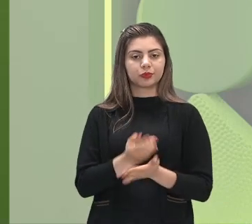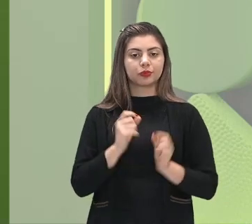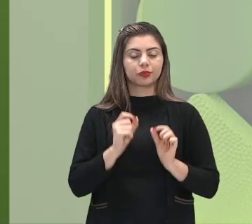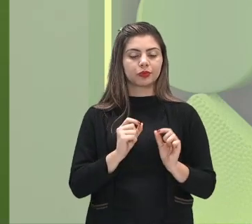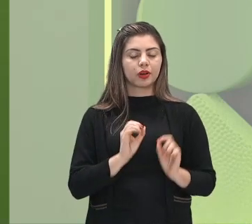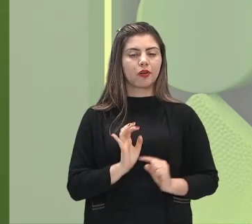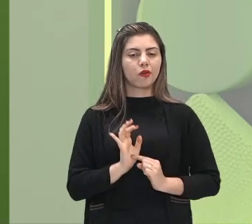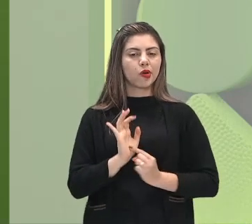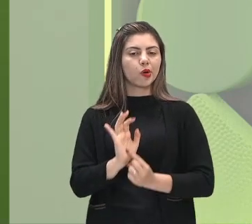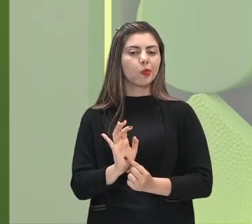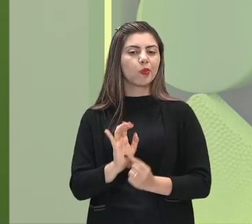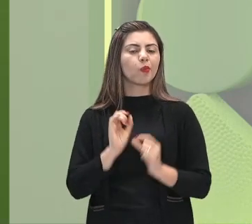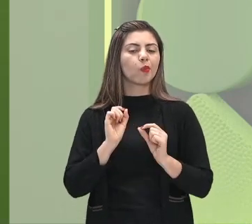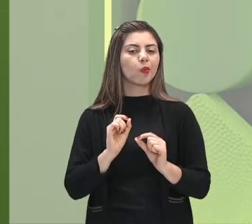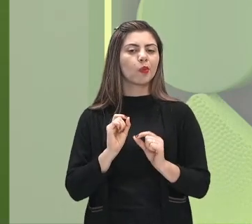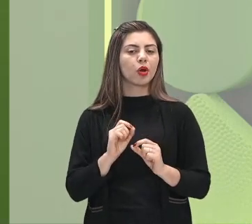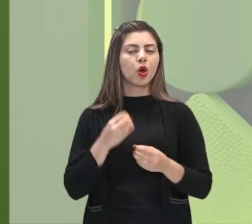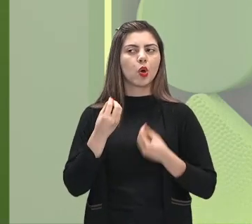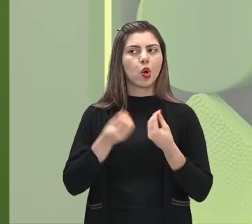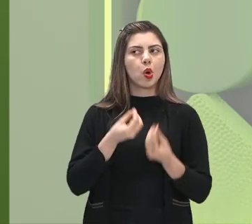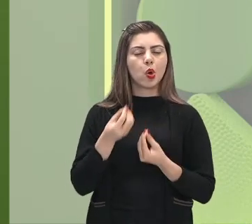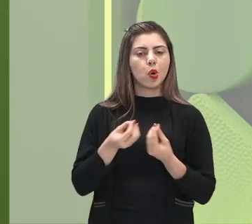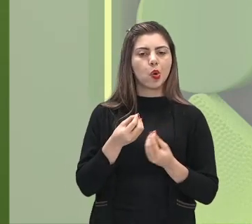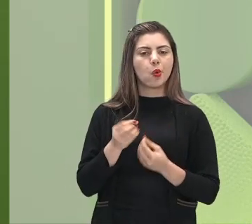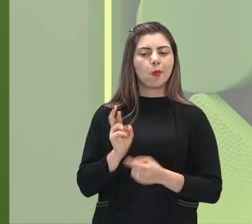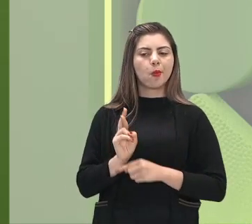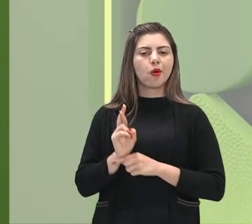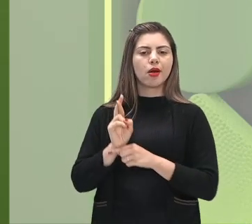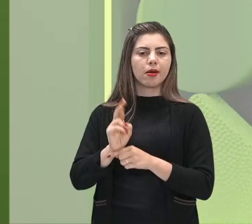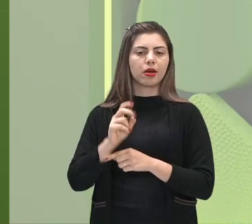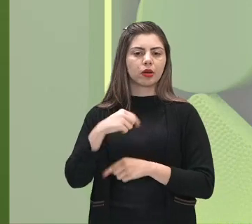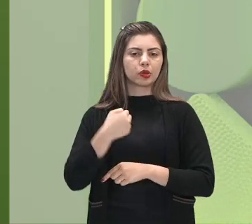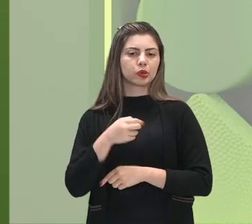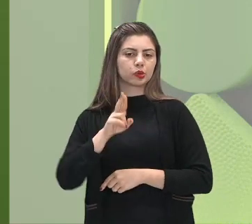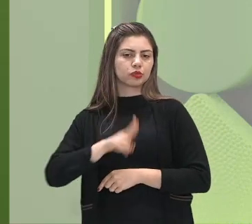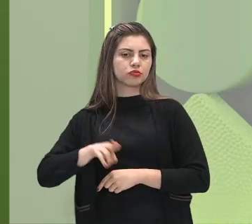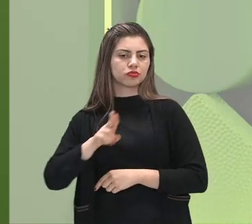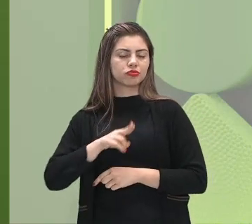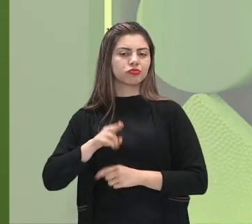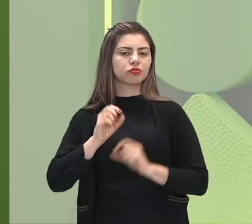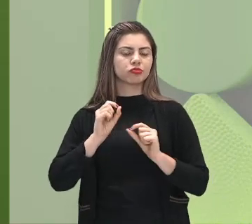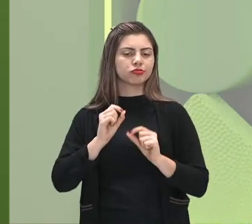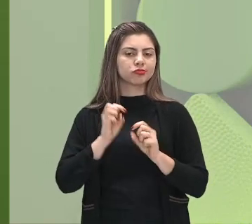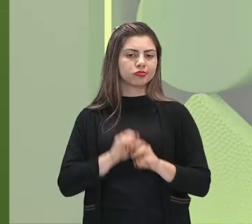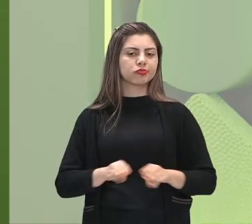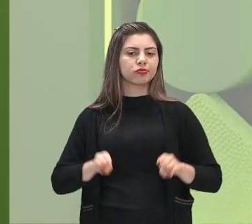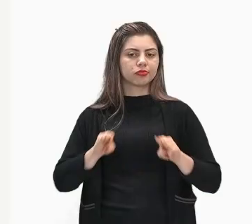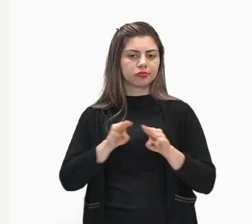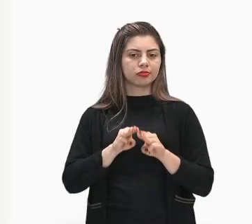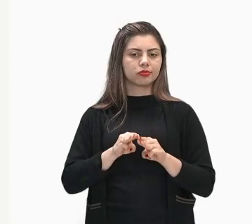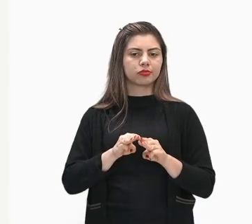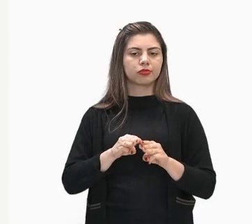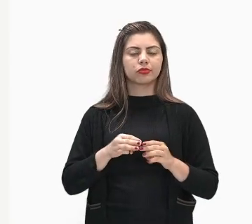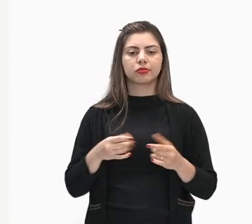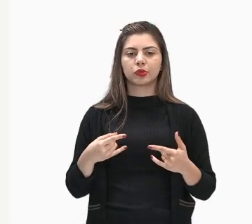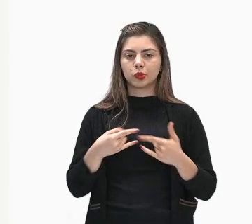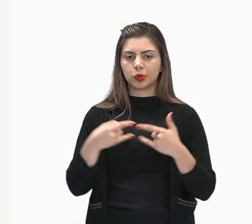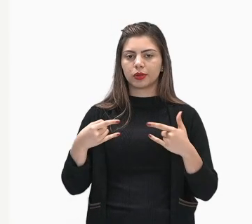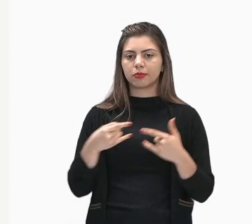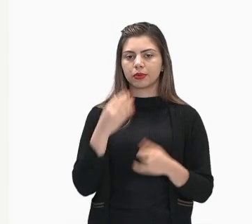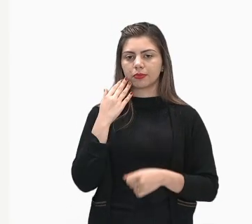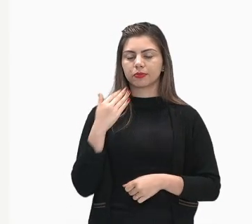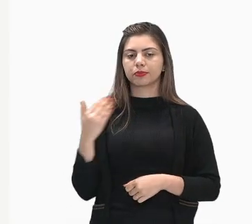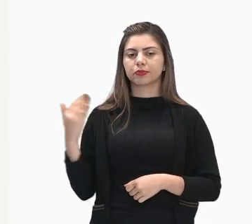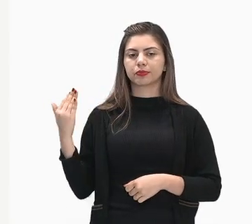mostrar para você qual é a representação mais comum de um ímã. Então você vai ver aqui na imagem, olha só, como